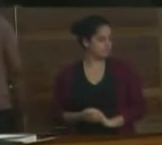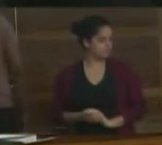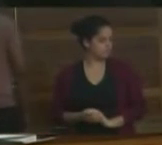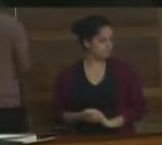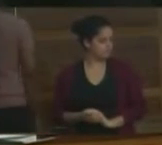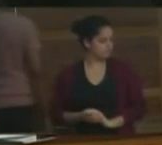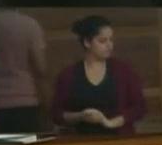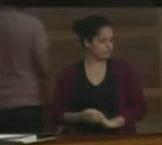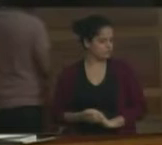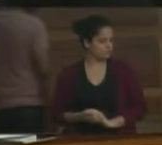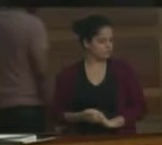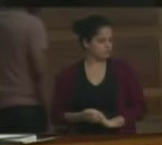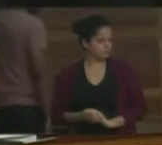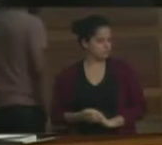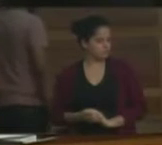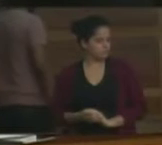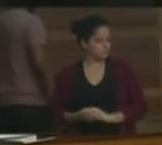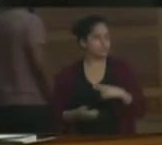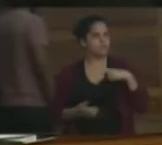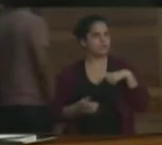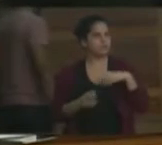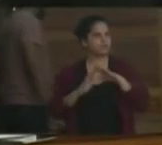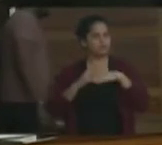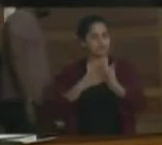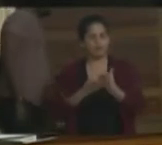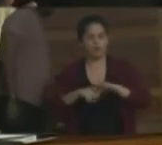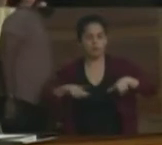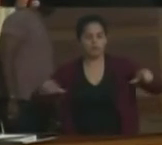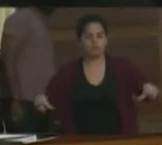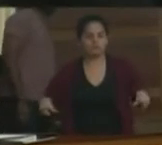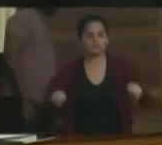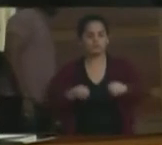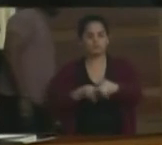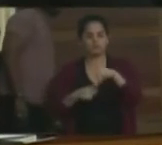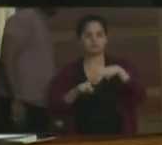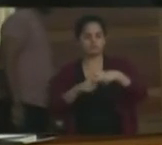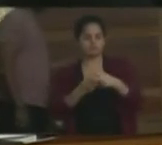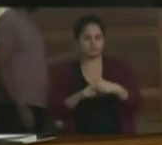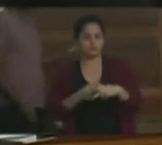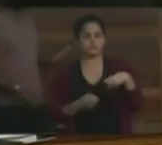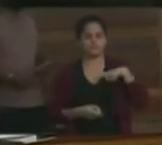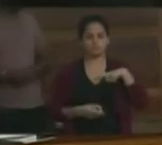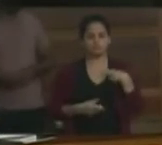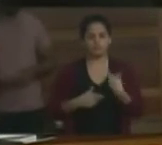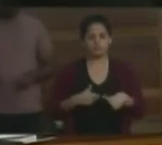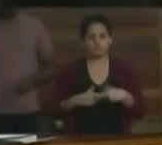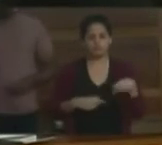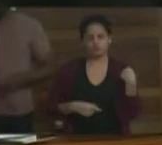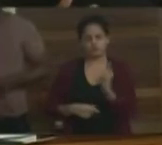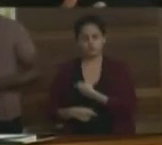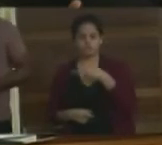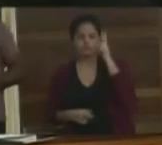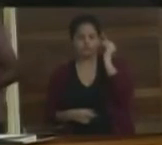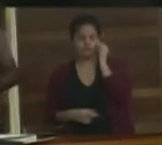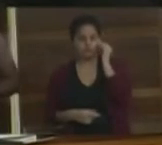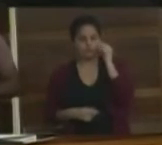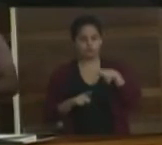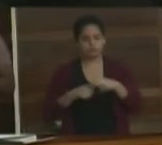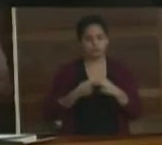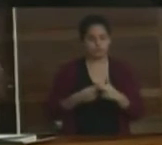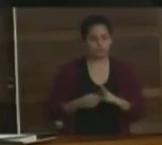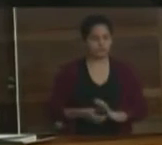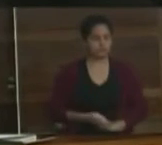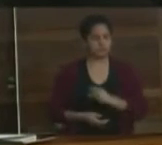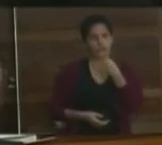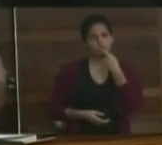então estão em reforma com ampliação então realmente nós temos problemas localizados então tentamos ele só falar mas só toma no